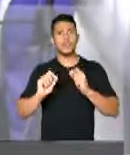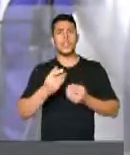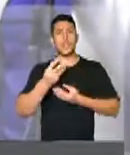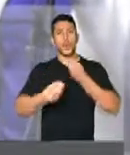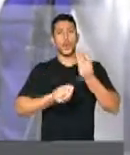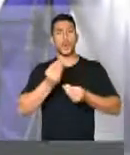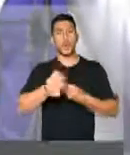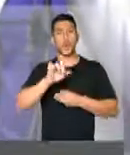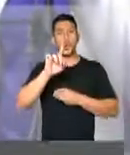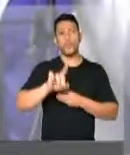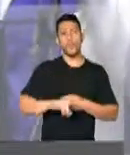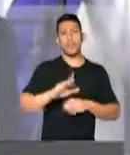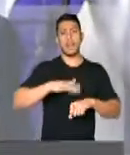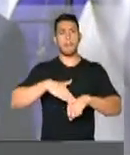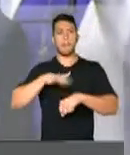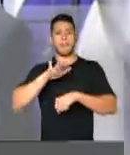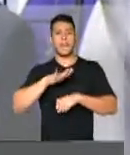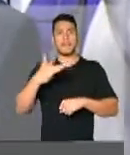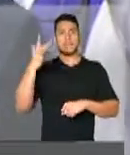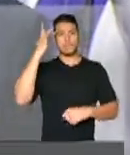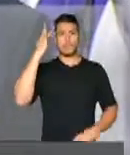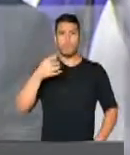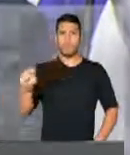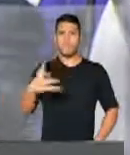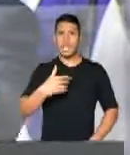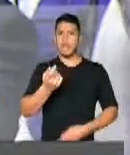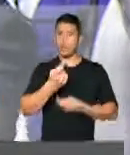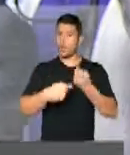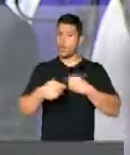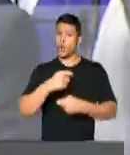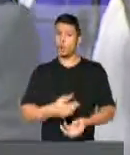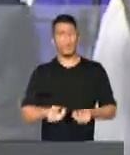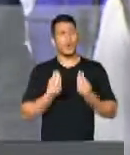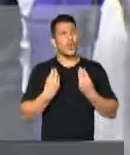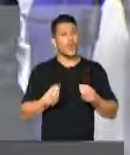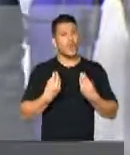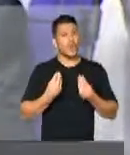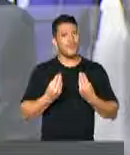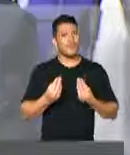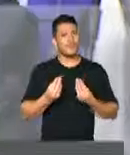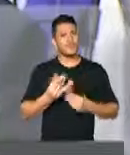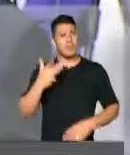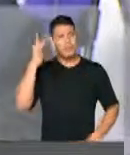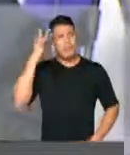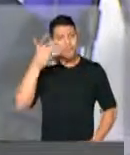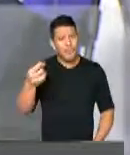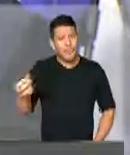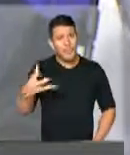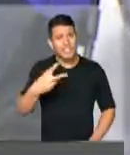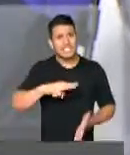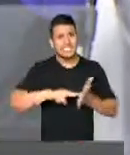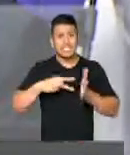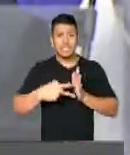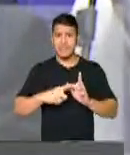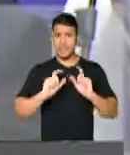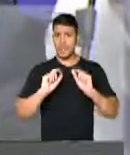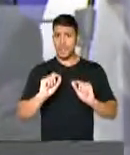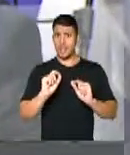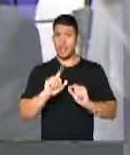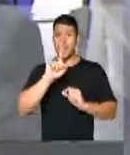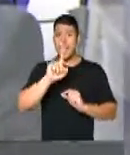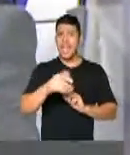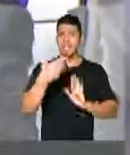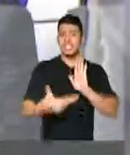que é modernização das relações econômicas. Para eles, modernizar as relações